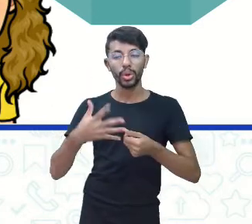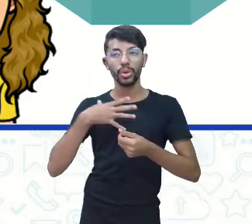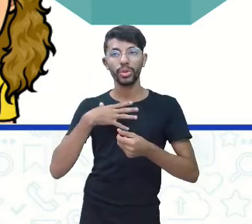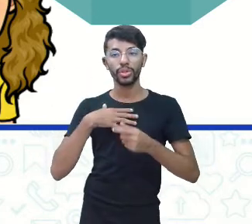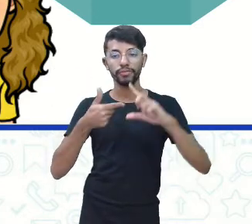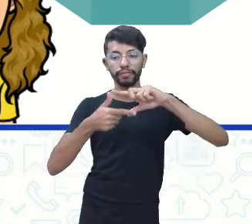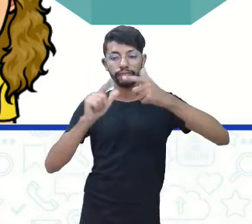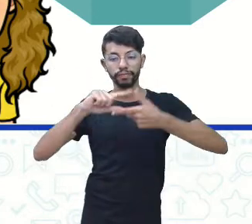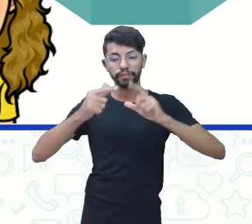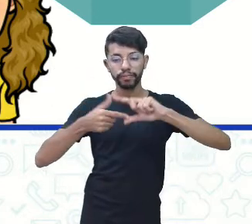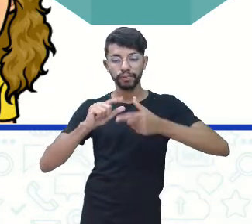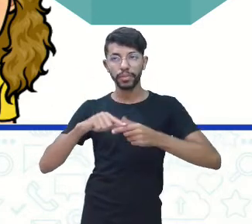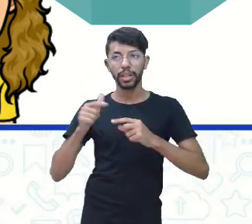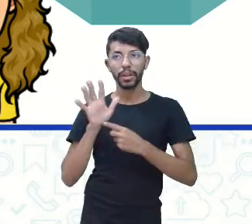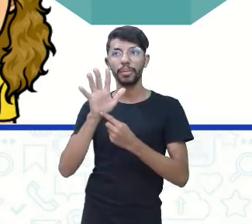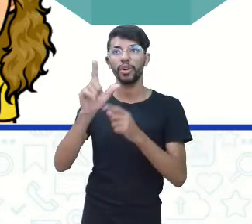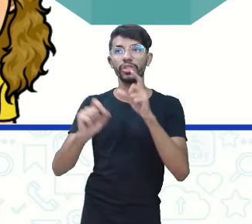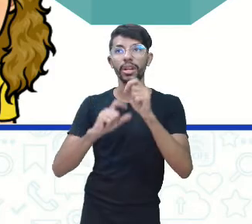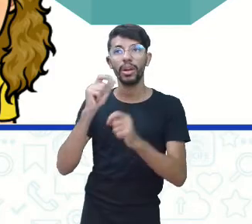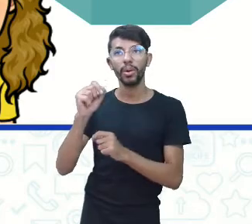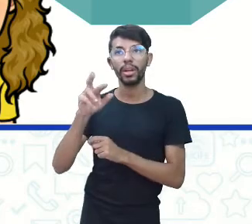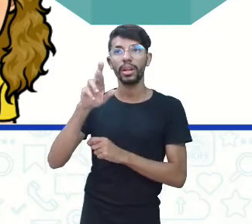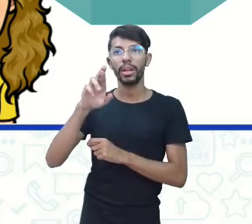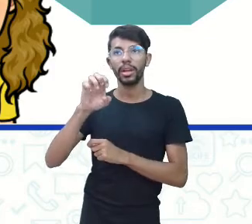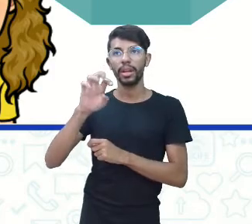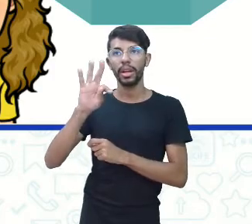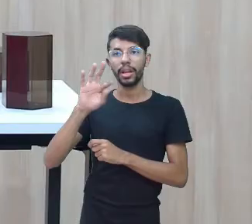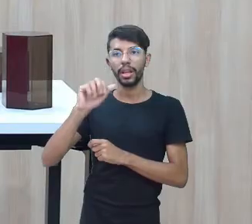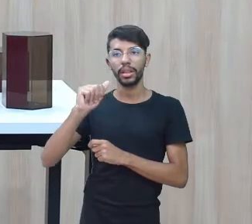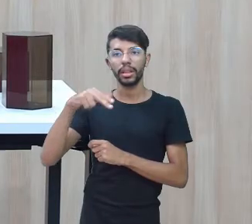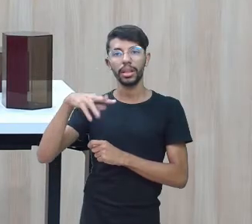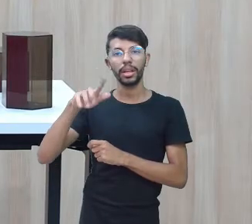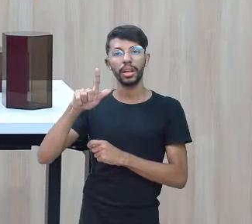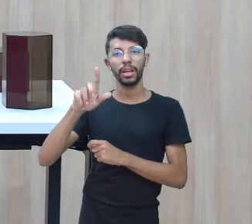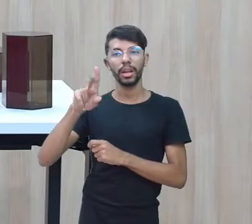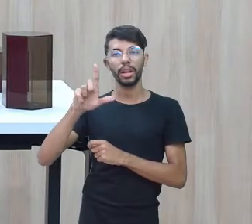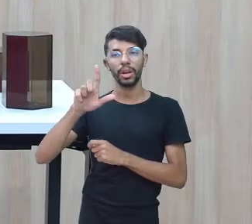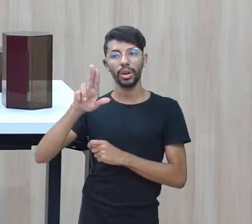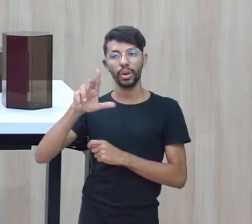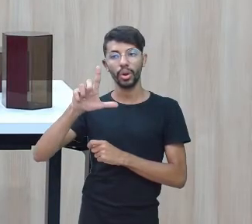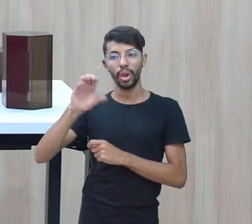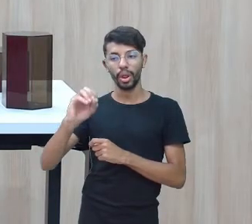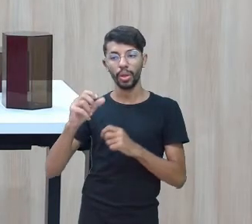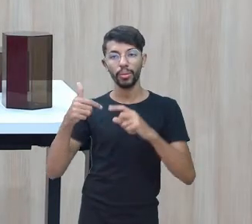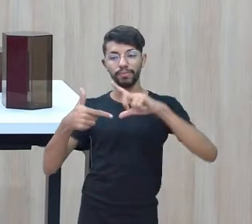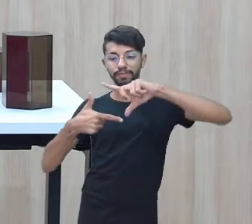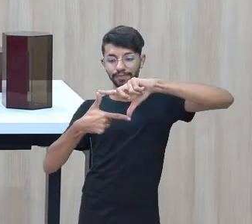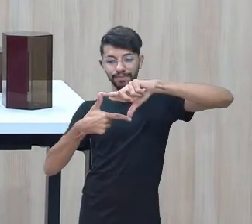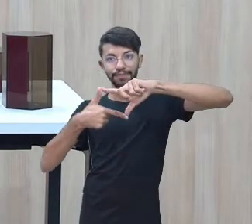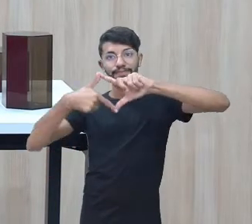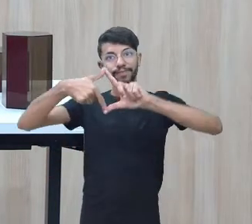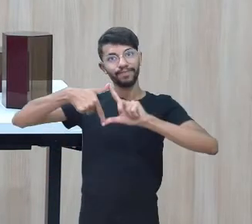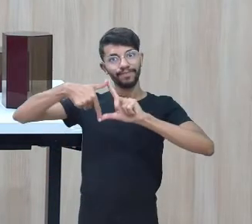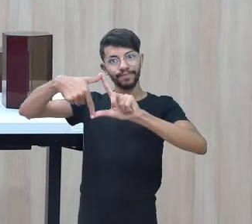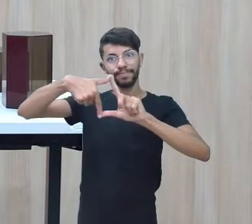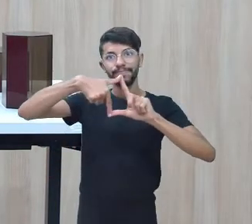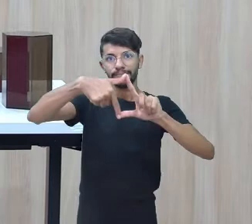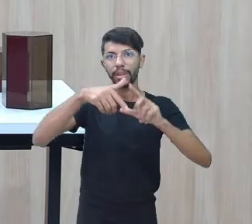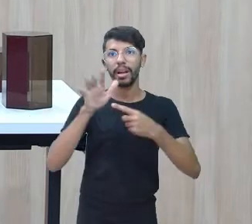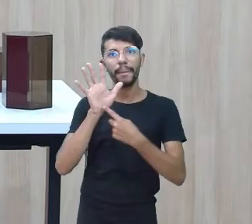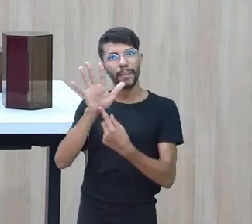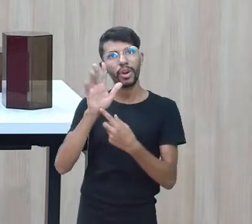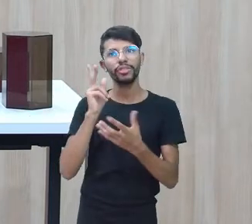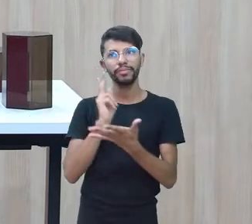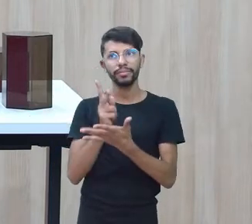retangulares. Olha aqui, ó, um retângulo aparecendo. Aqui do ladinho também, um retângulo aparecendo, ó, tá vendo? Então, a gente